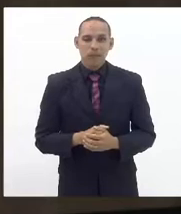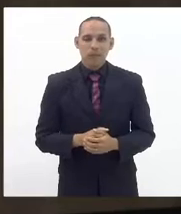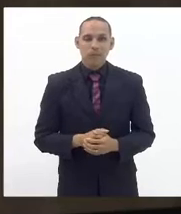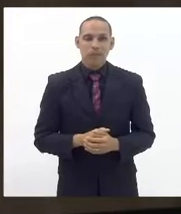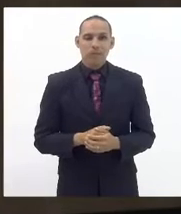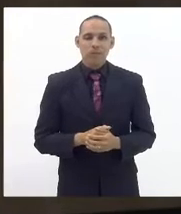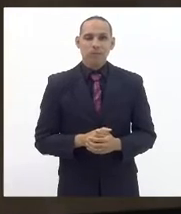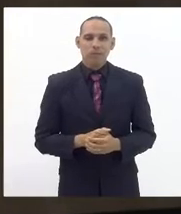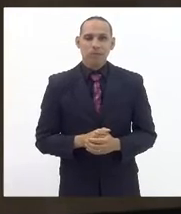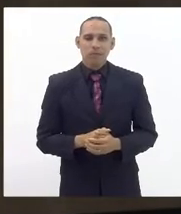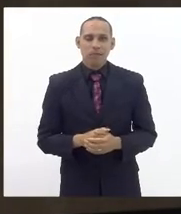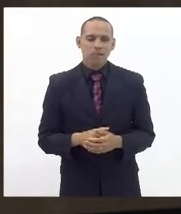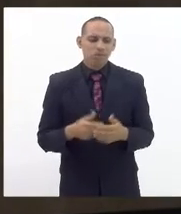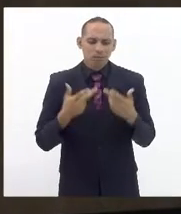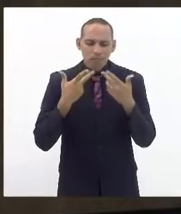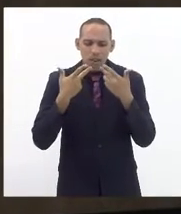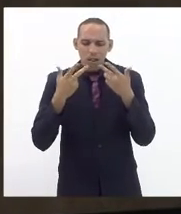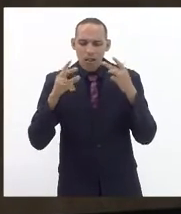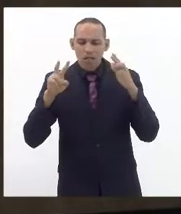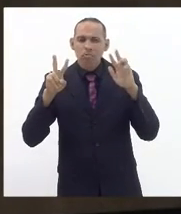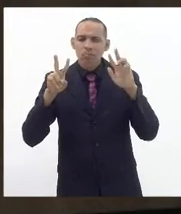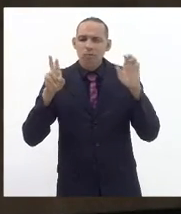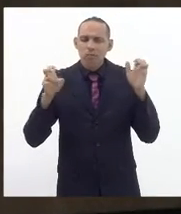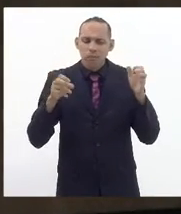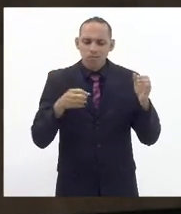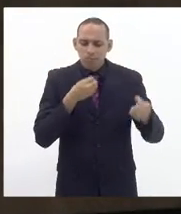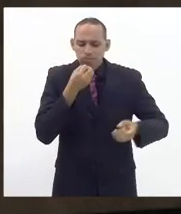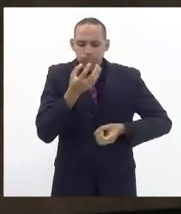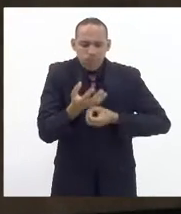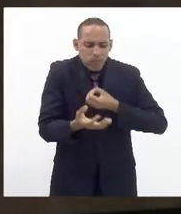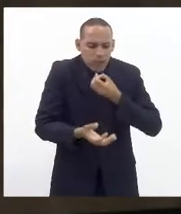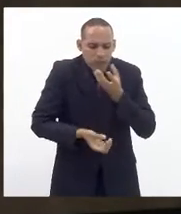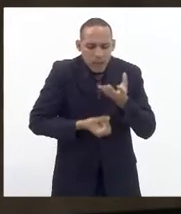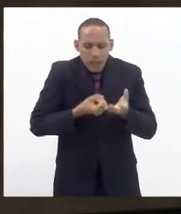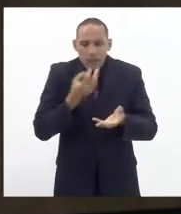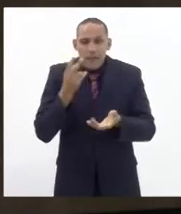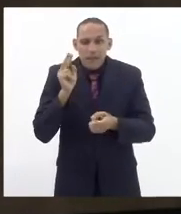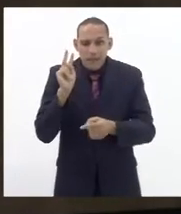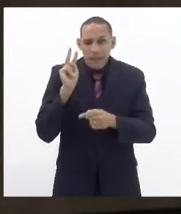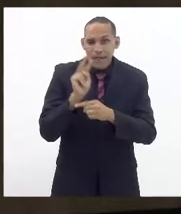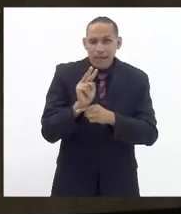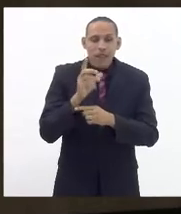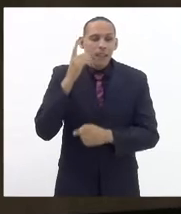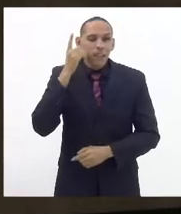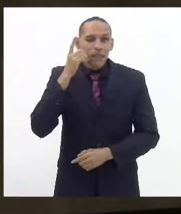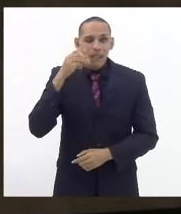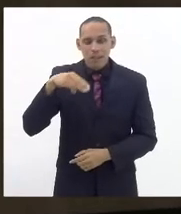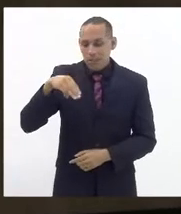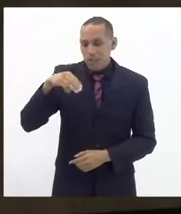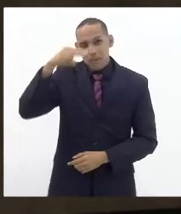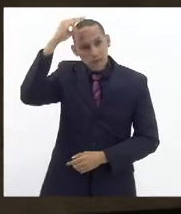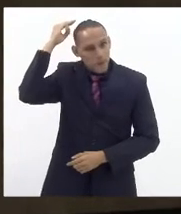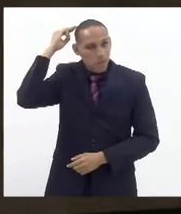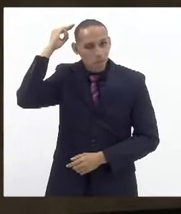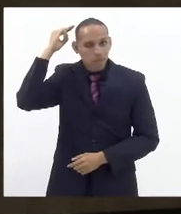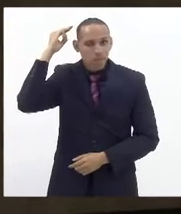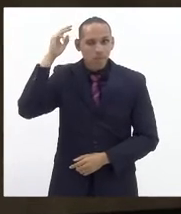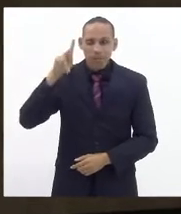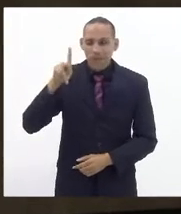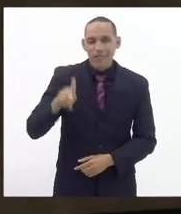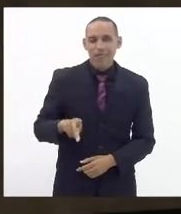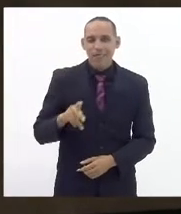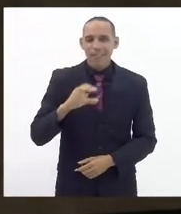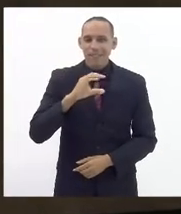um desagravo ou um desabafo em defesa do deputado Márcio Pacheco, presidente da